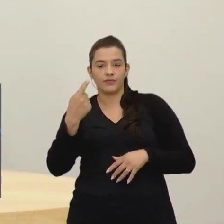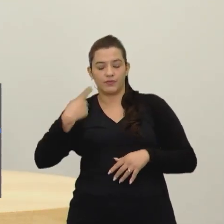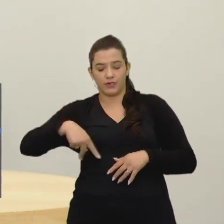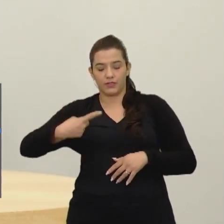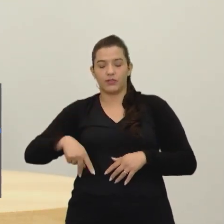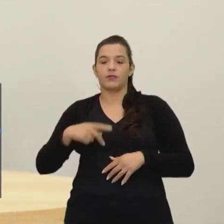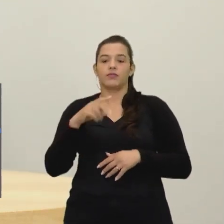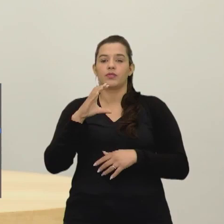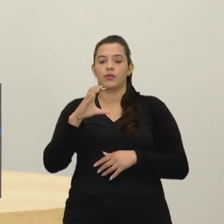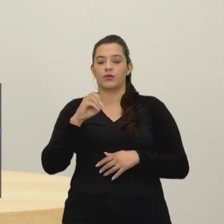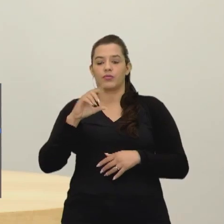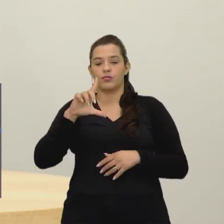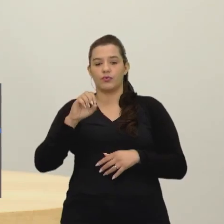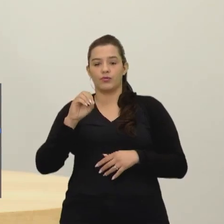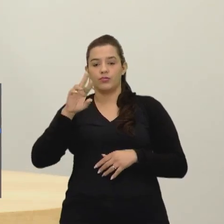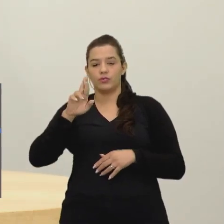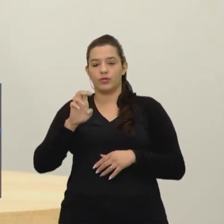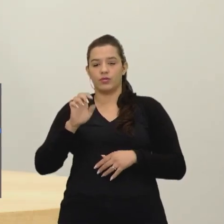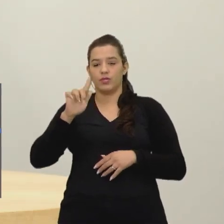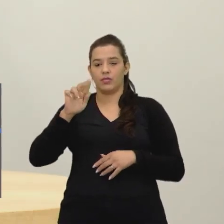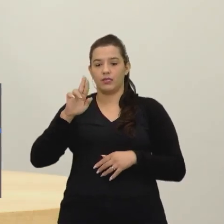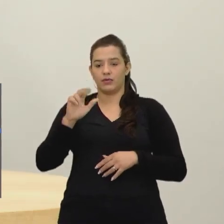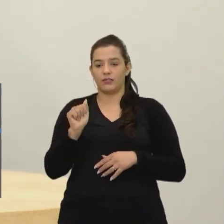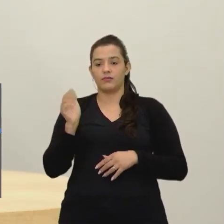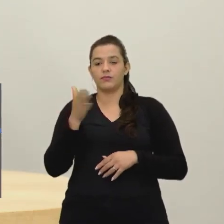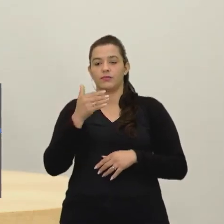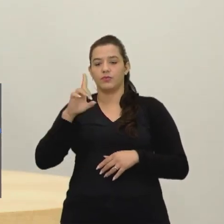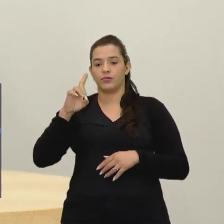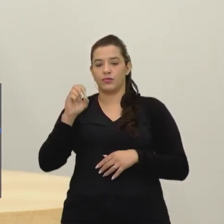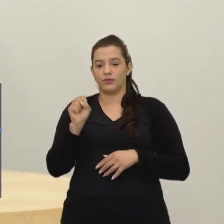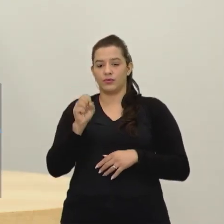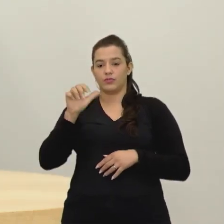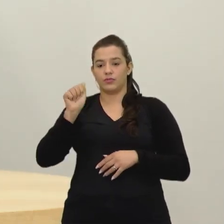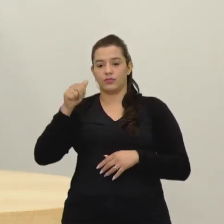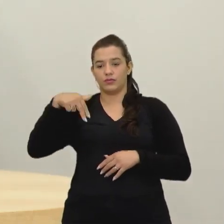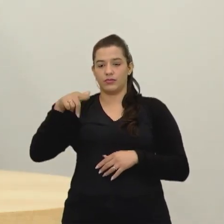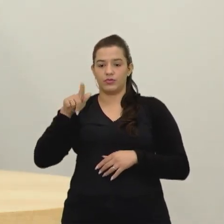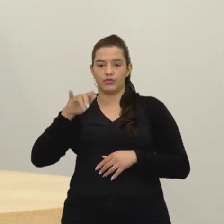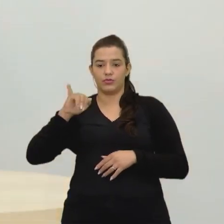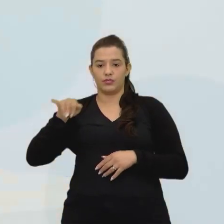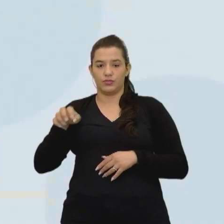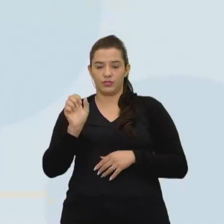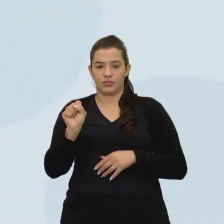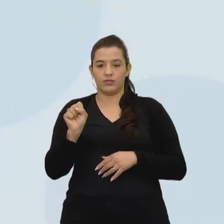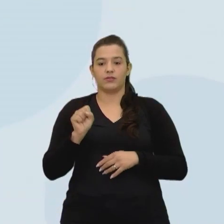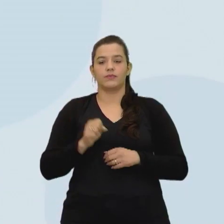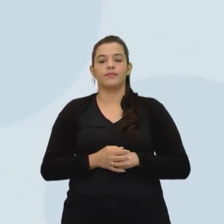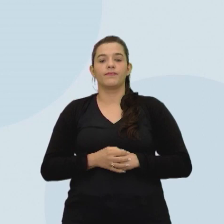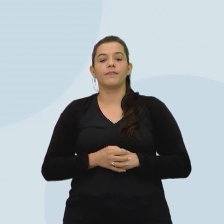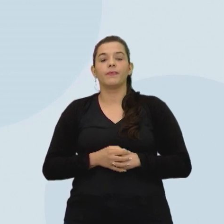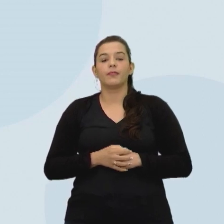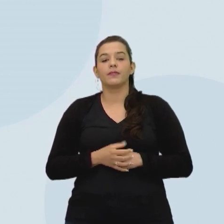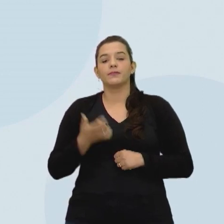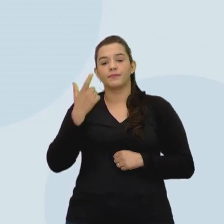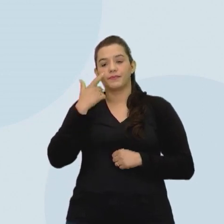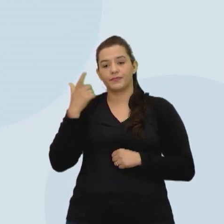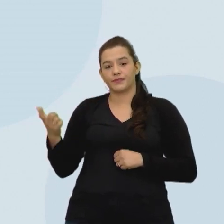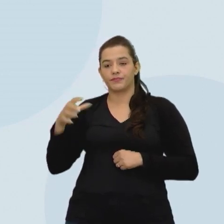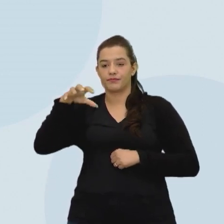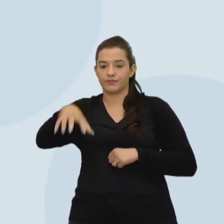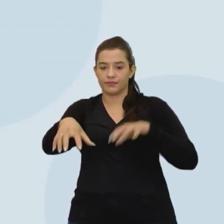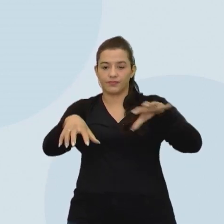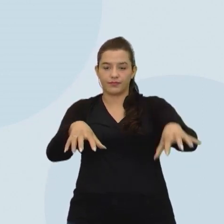Cordilheira dos Andes, né? Então vamos lá para passagens marítimas estratégicas, né? Ambos os continentes